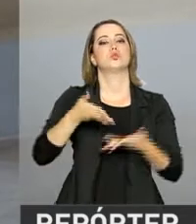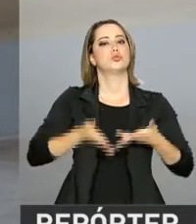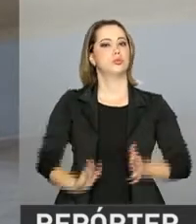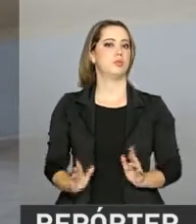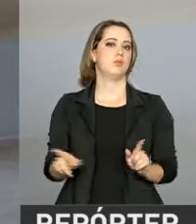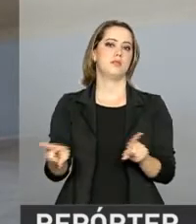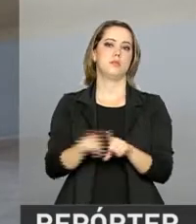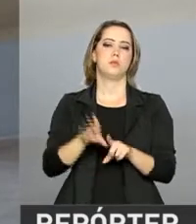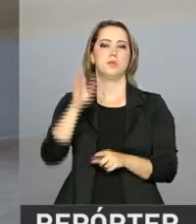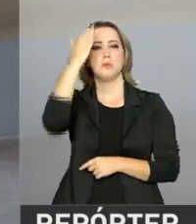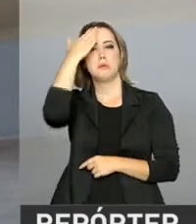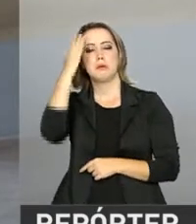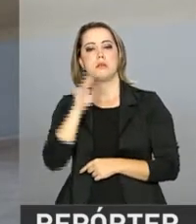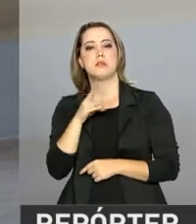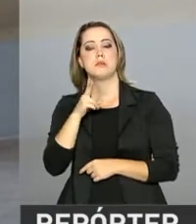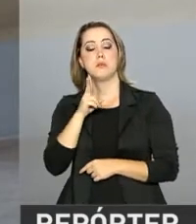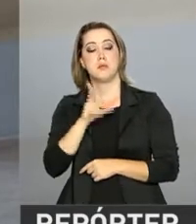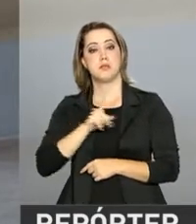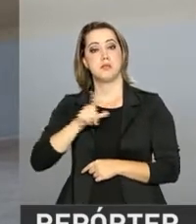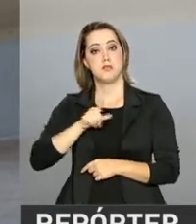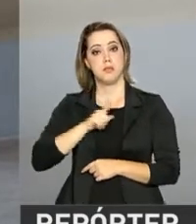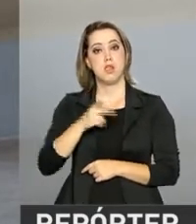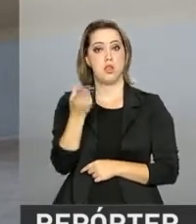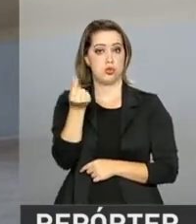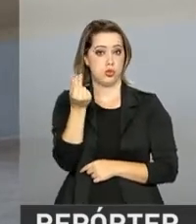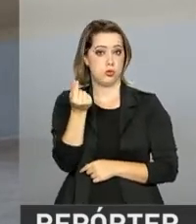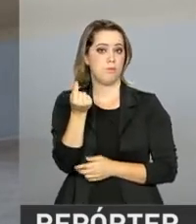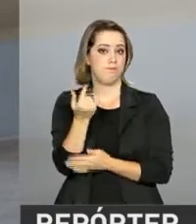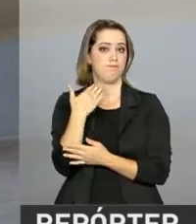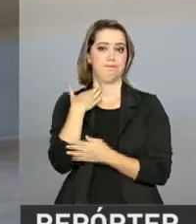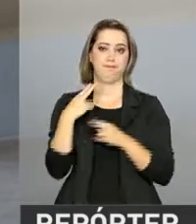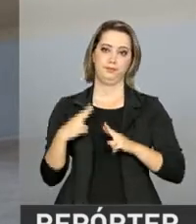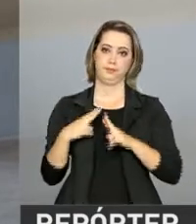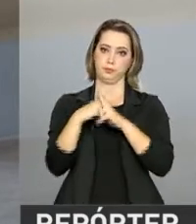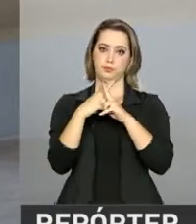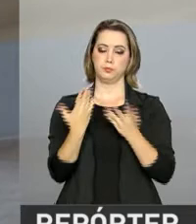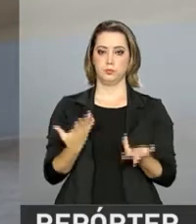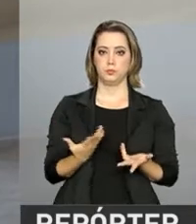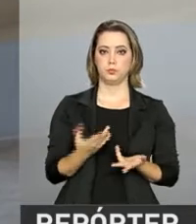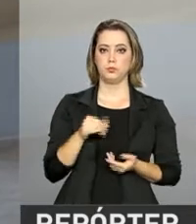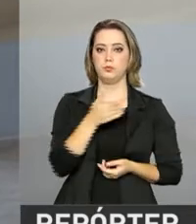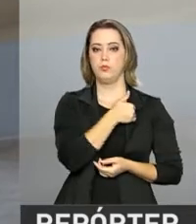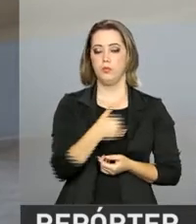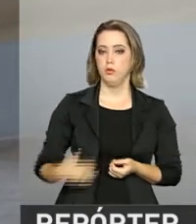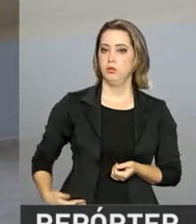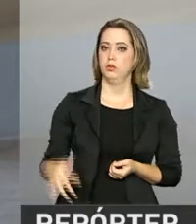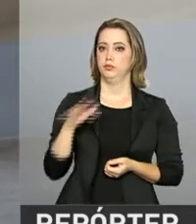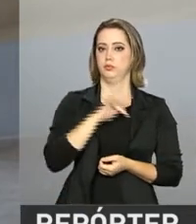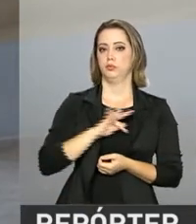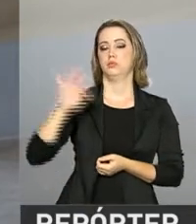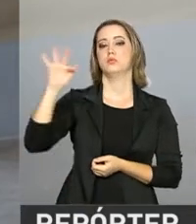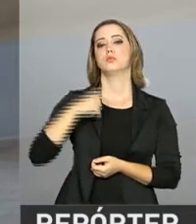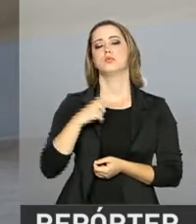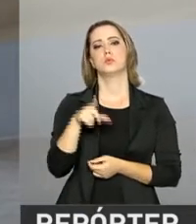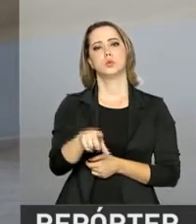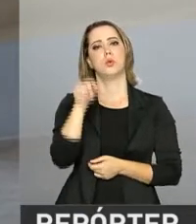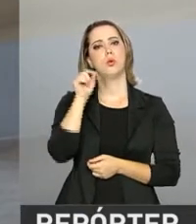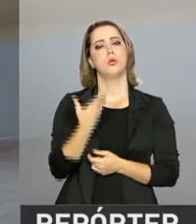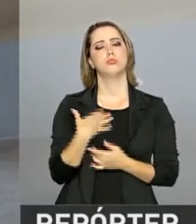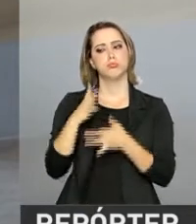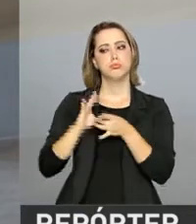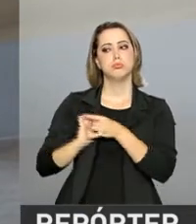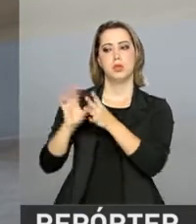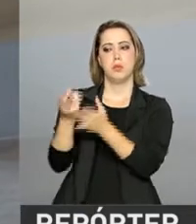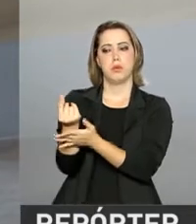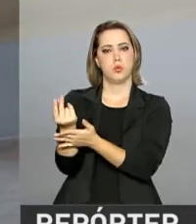dessa continua ativa que ele pode ter ou não o governo federal tomou a decisão de permitir o saque de contas